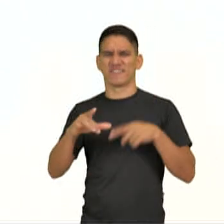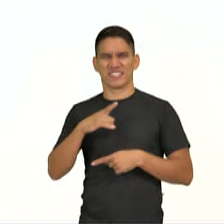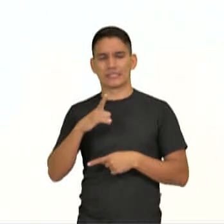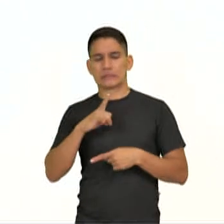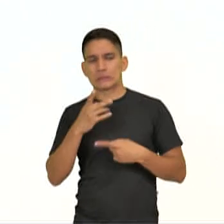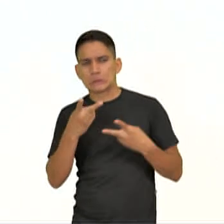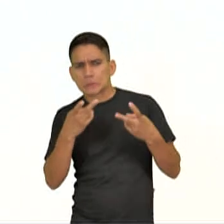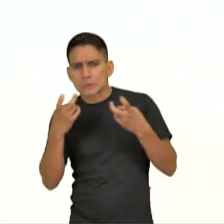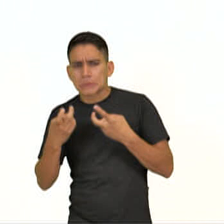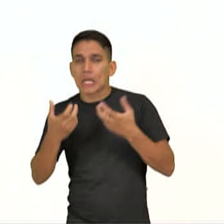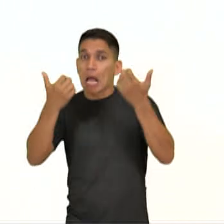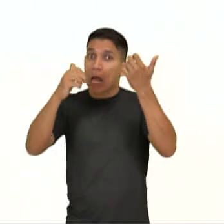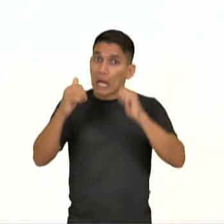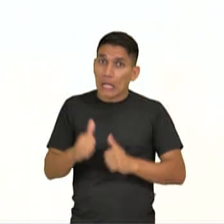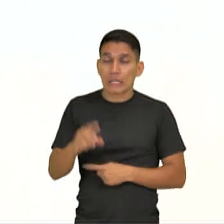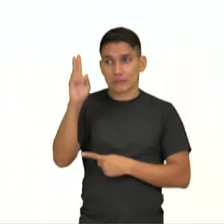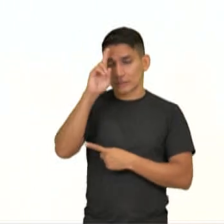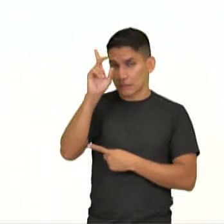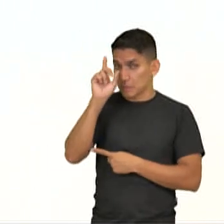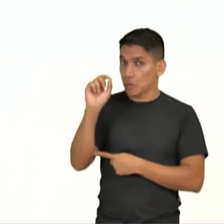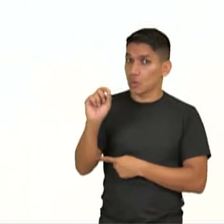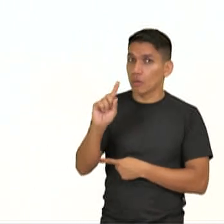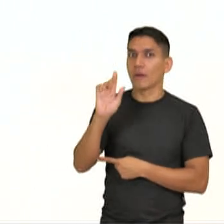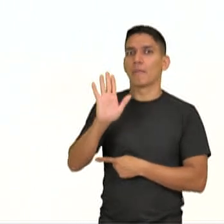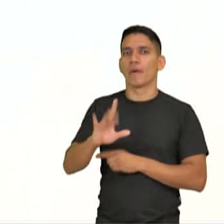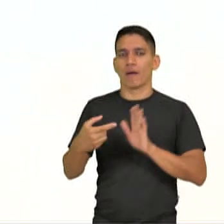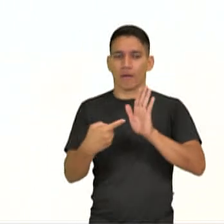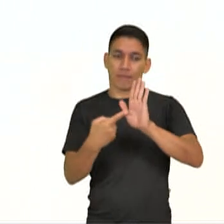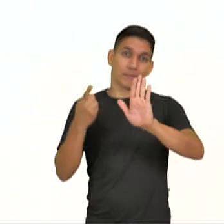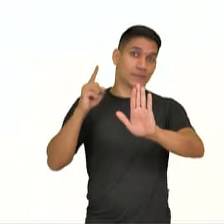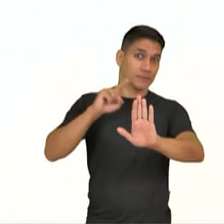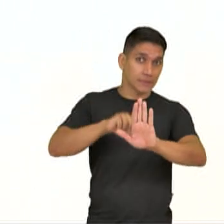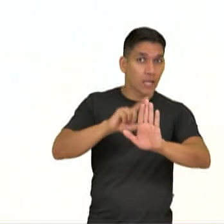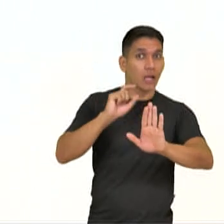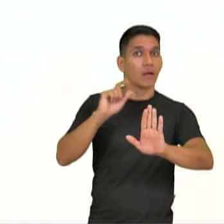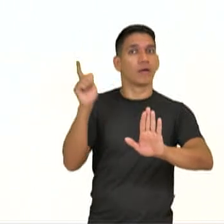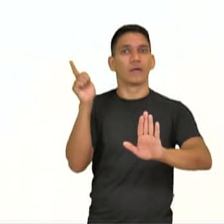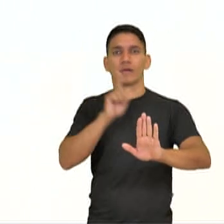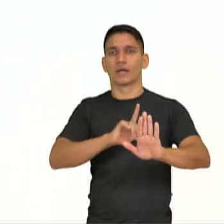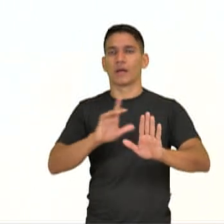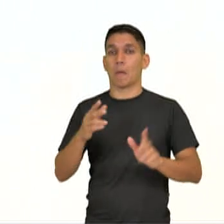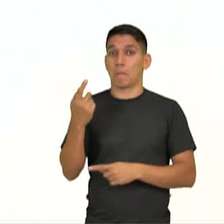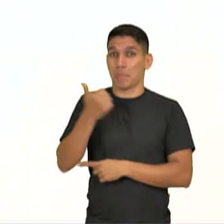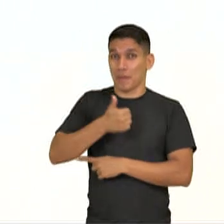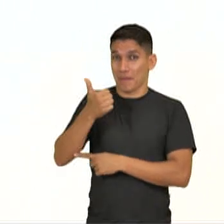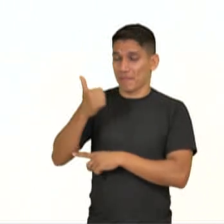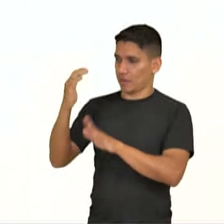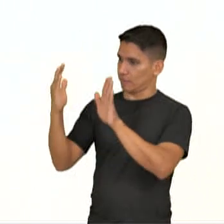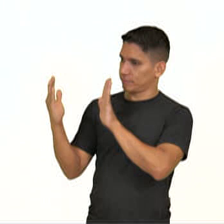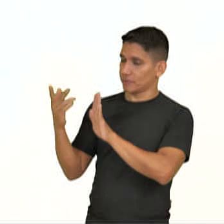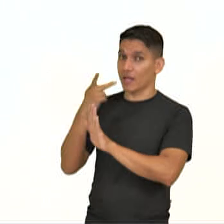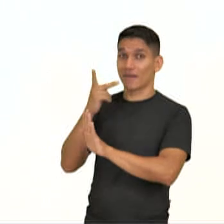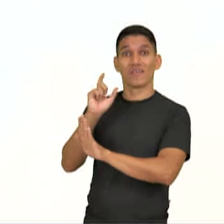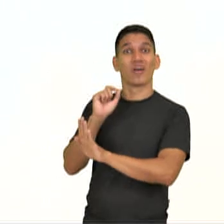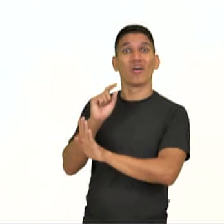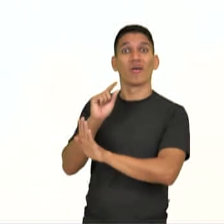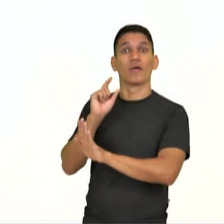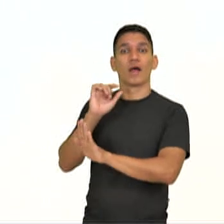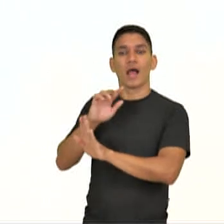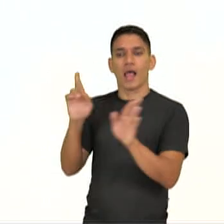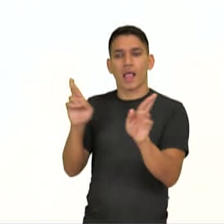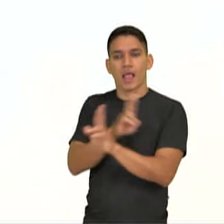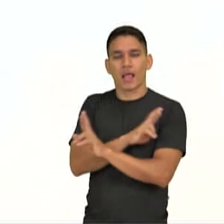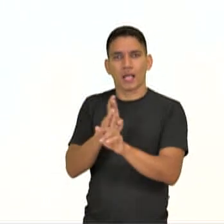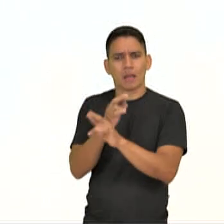que estar sempre estudando, relembrando, né? Mas a metáfora a gente tem já no primeiro quadrinho, né? Quando a personagem estabelece uma relação